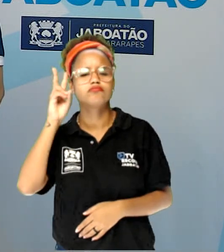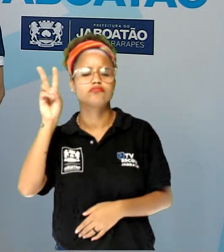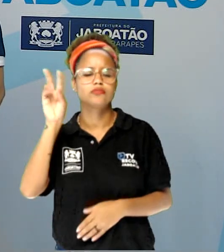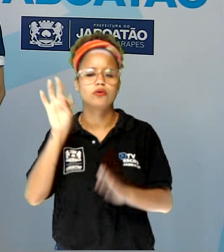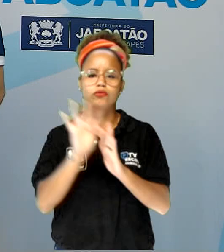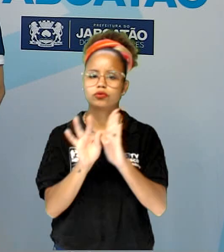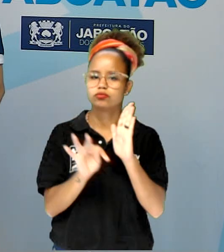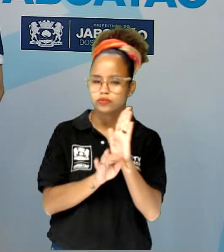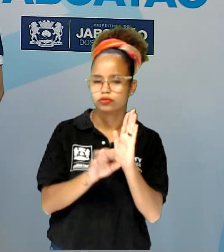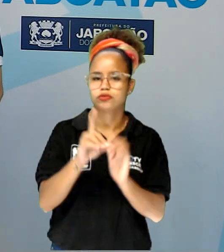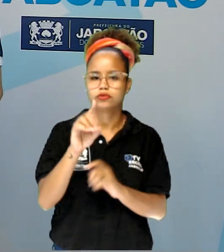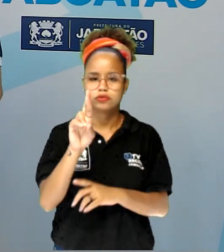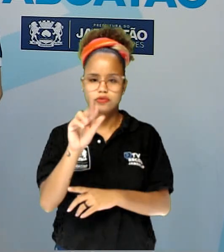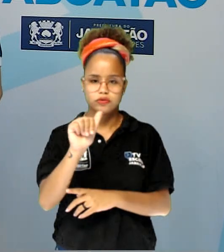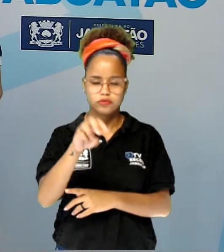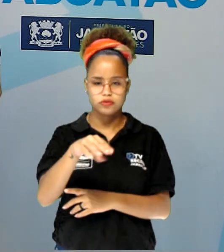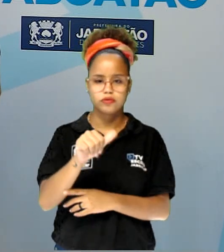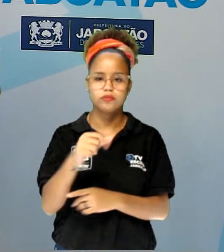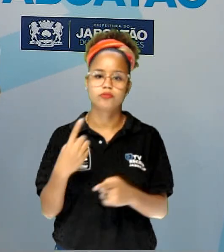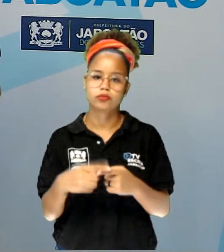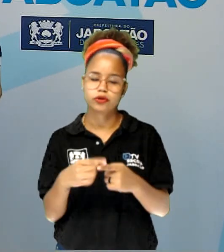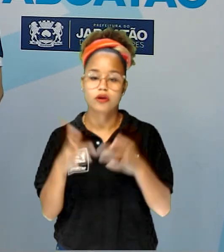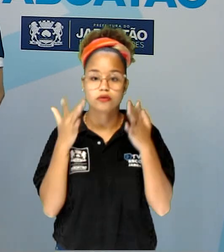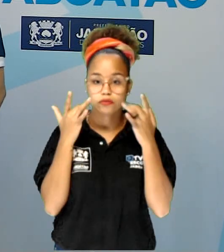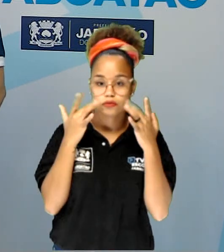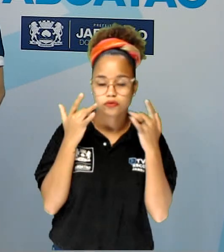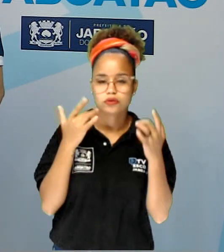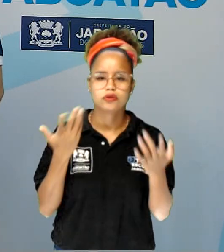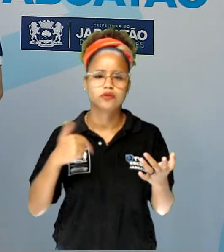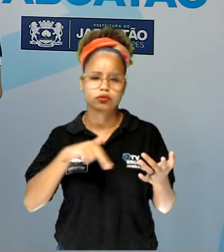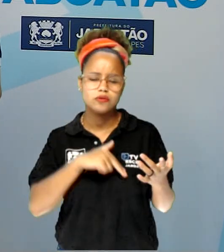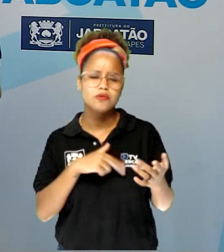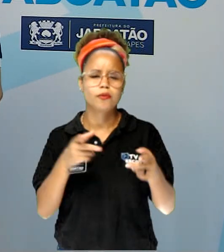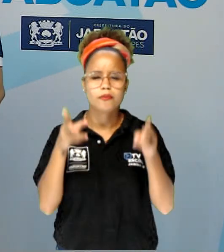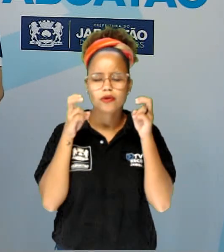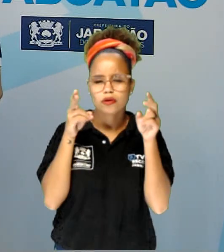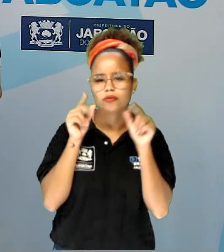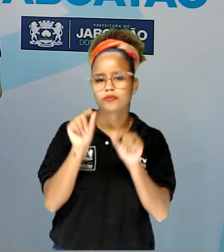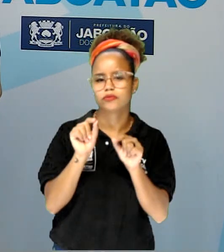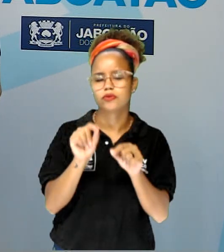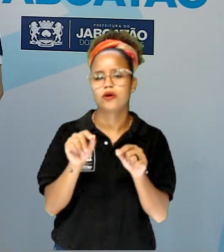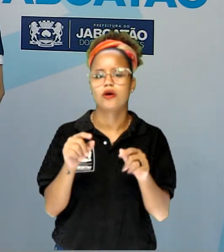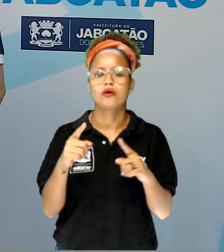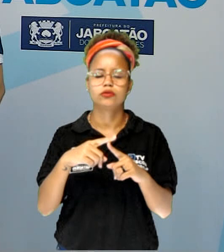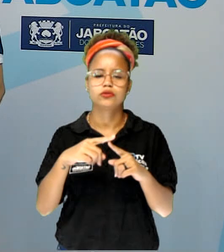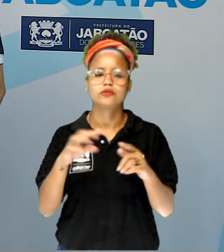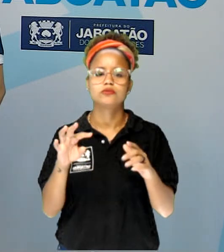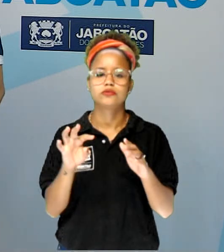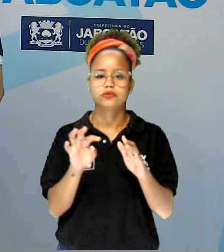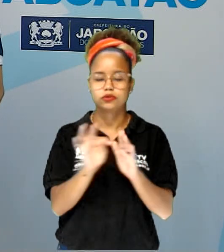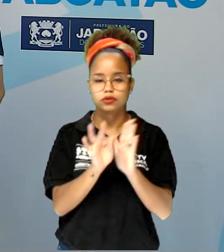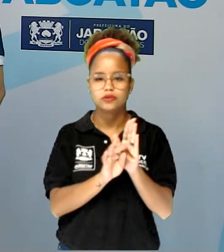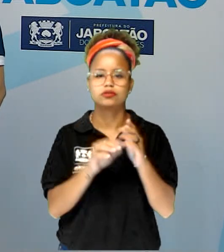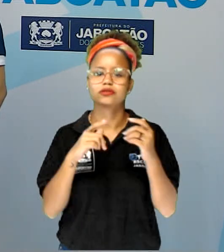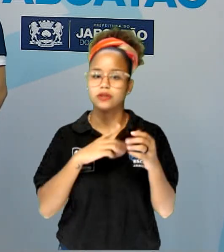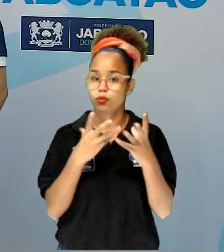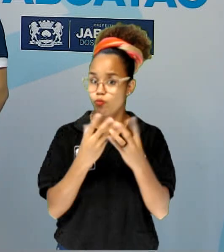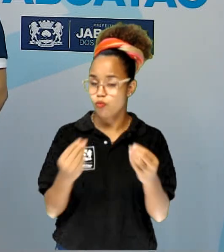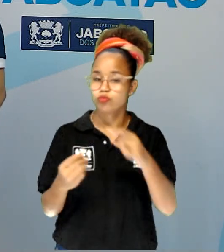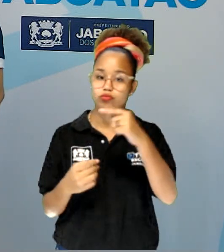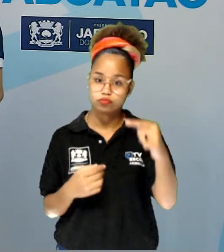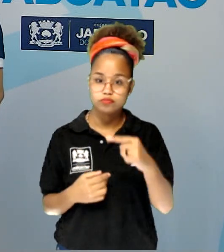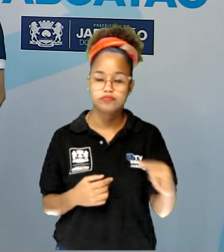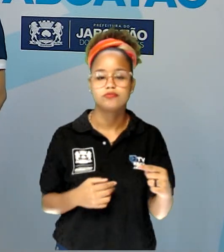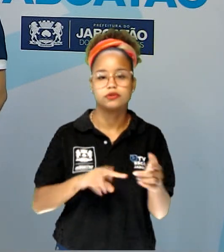texto dramático, porque é o texto teatral. E aí a gente costuma perceber que nesse tipo de texto tem muita travessão para indicar as falas,